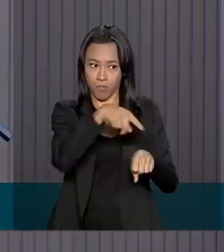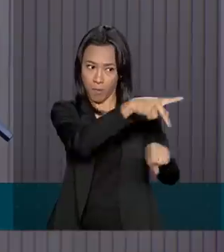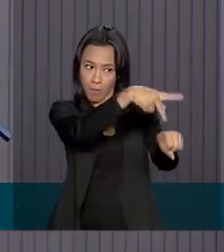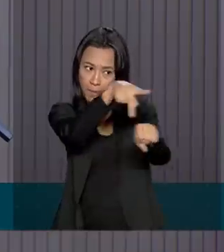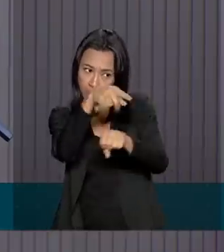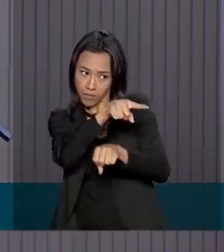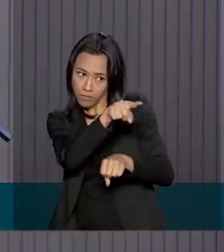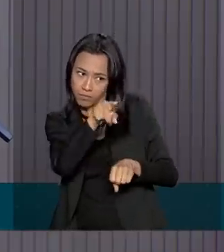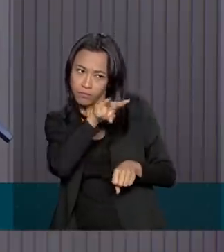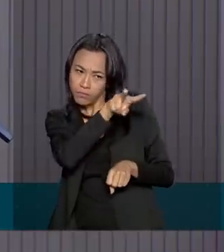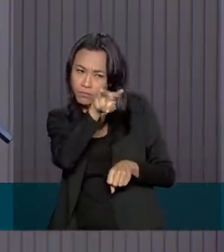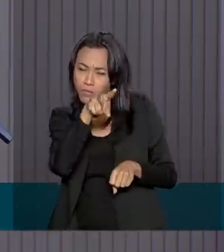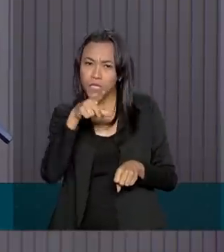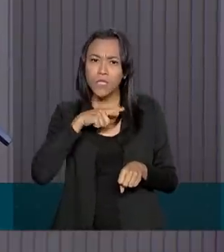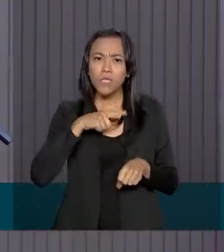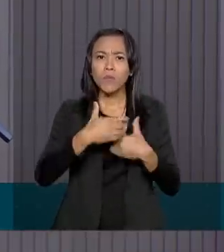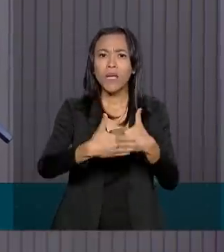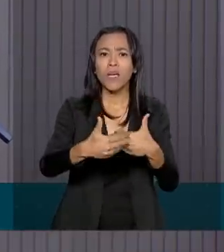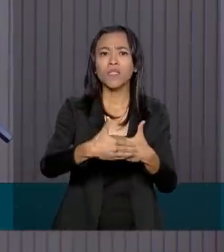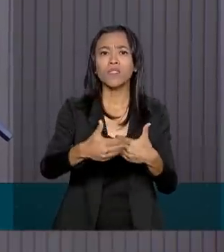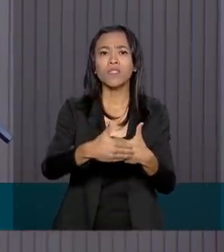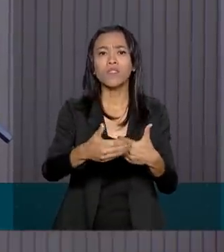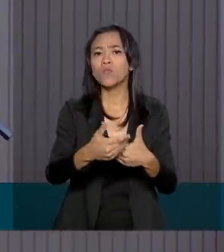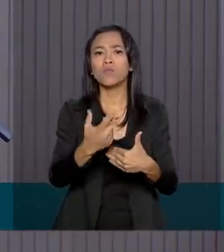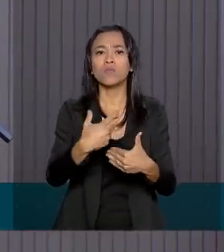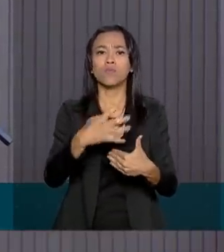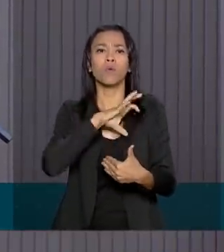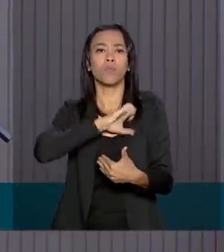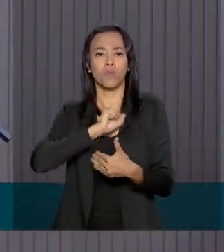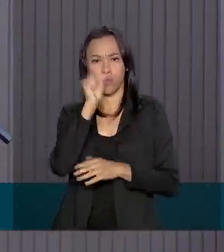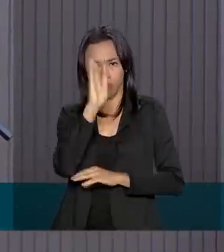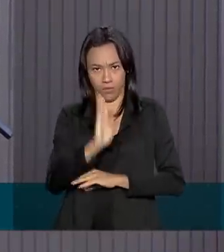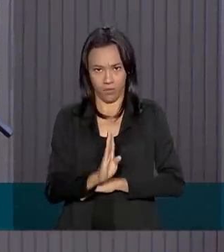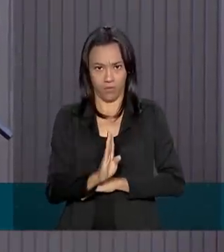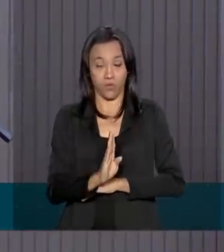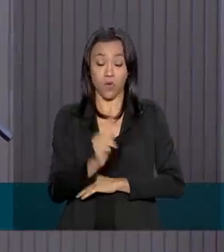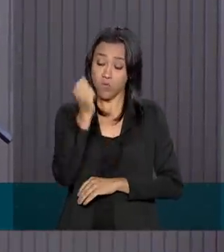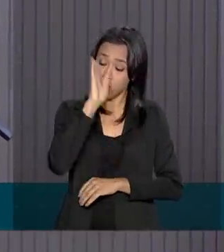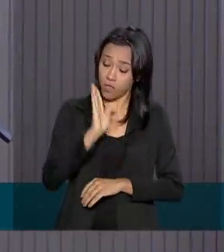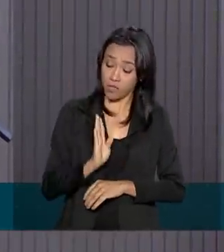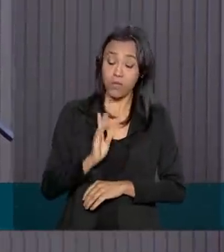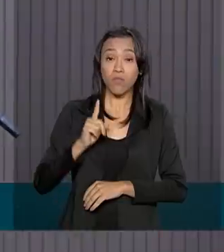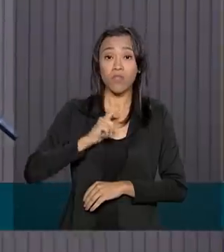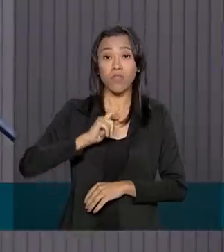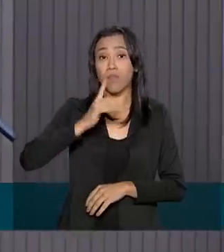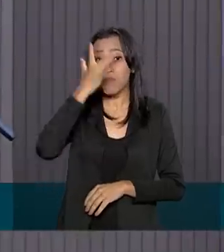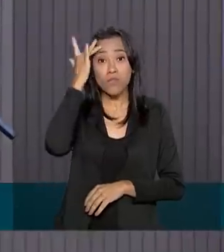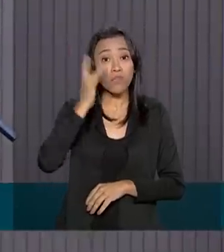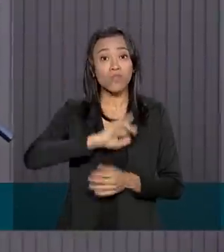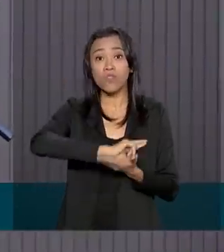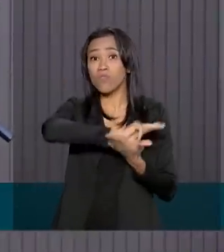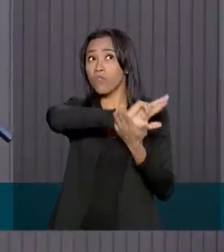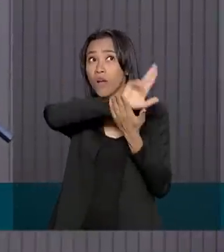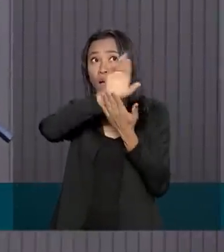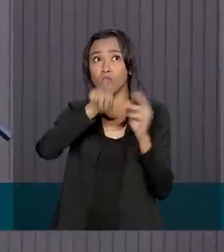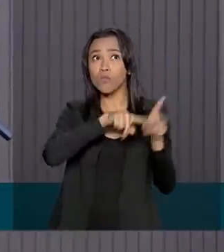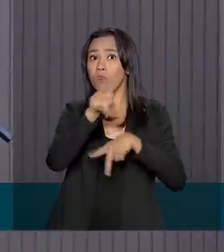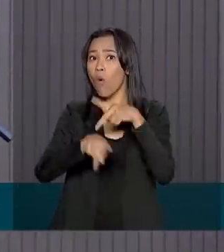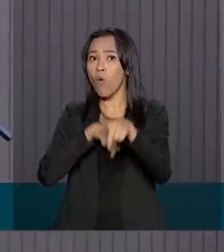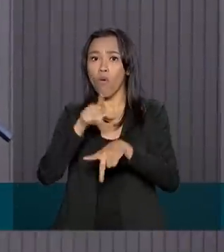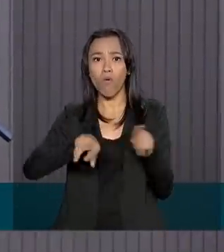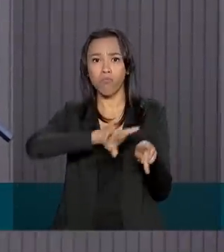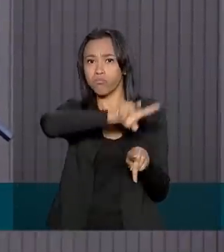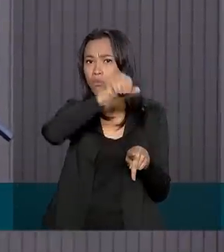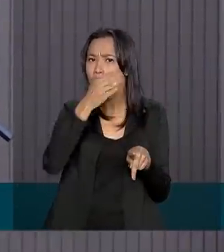muito grande de todos no mundo pelo Brasil. O Brasil tem gente de todo mundo aqui, são muito